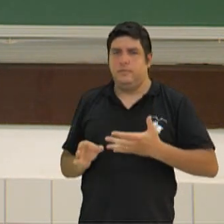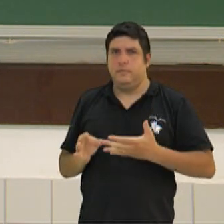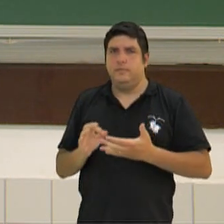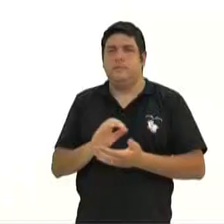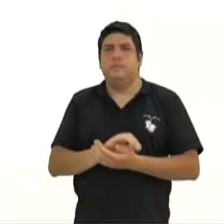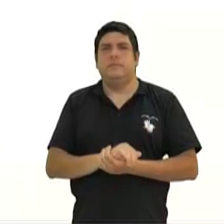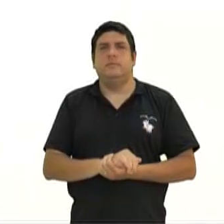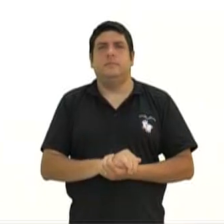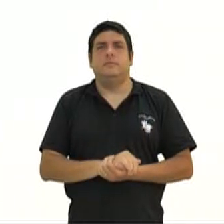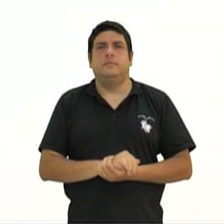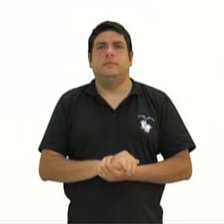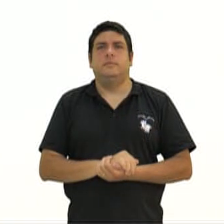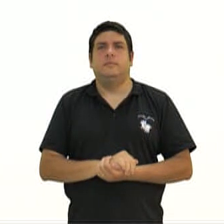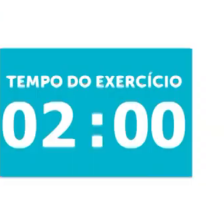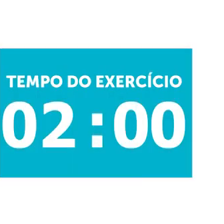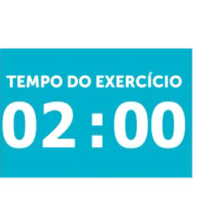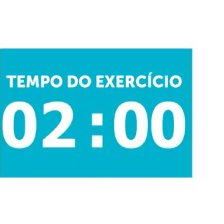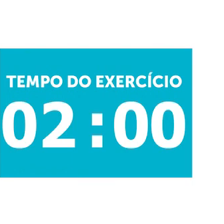a resposta certa para vocês. Vamos lá.